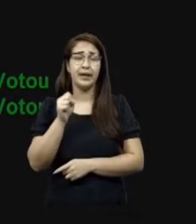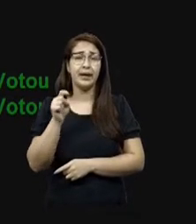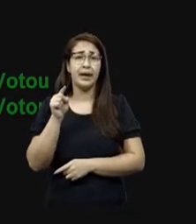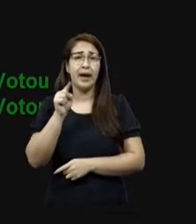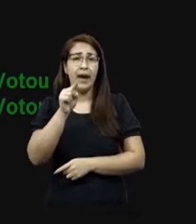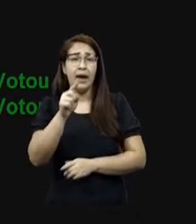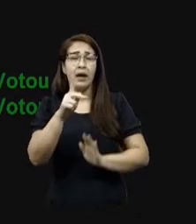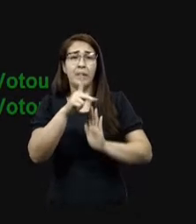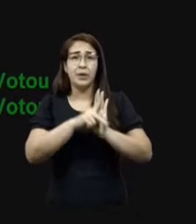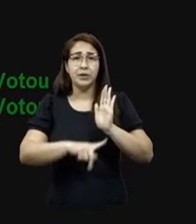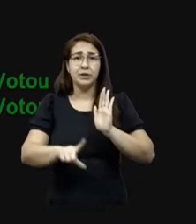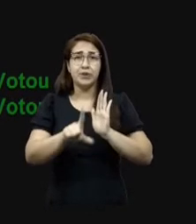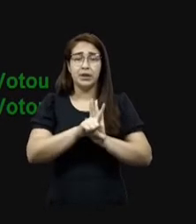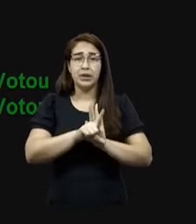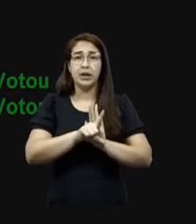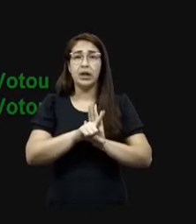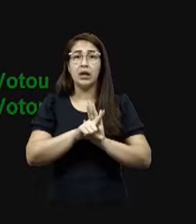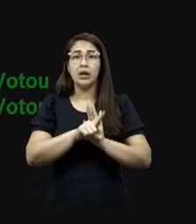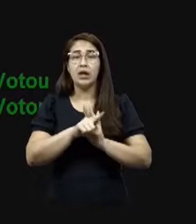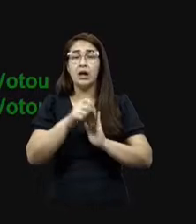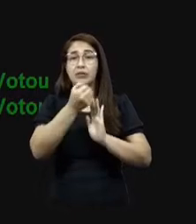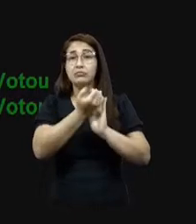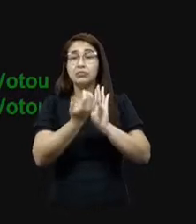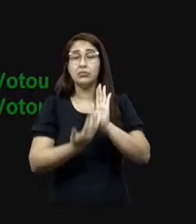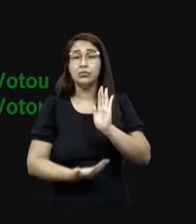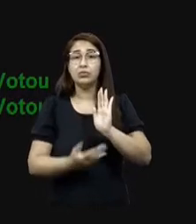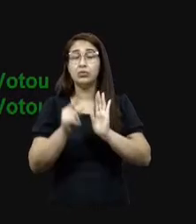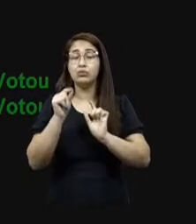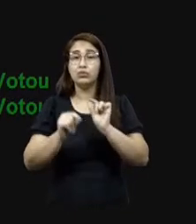esse projeto de lei, ele prevê